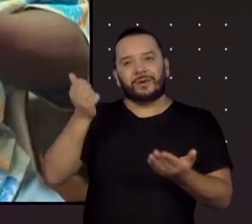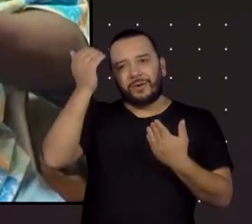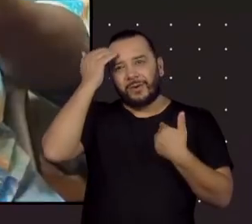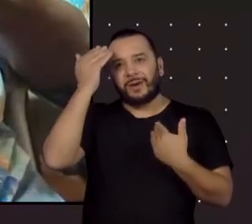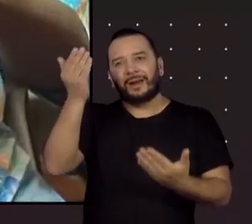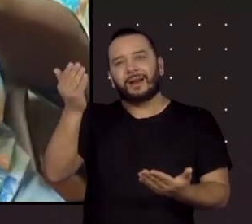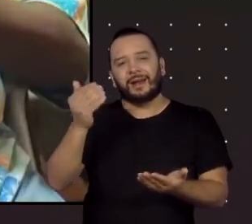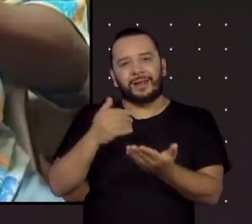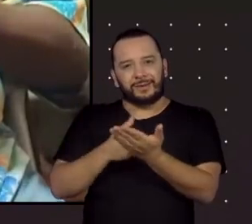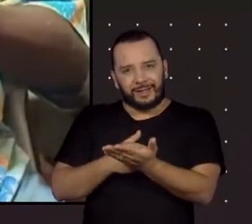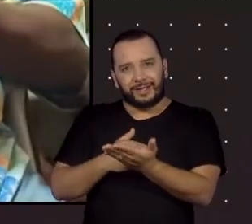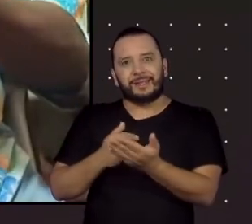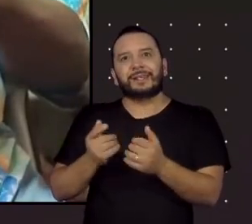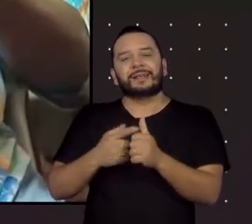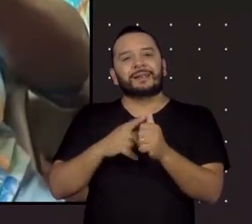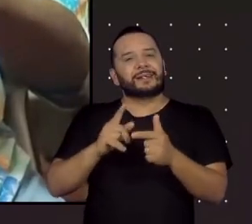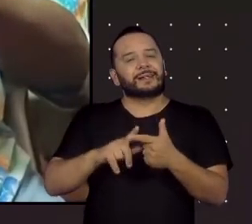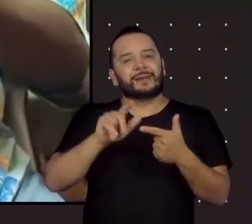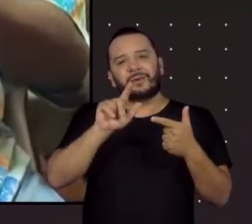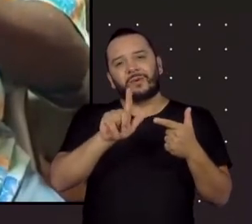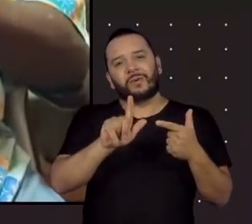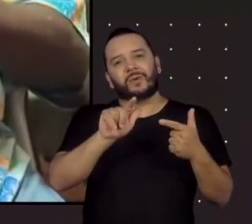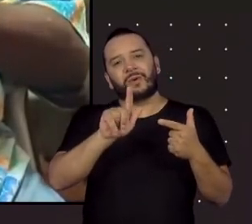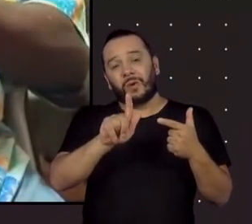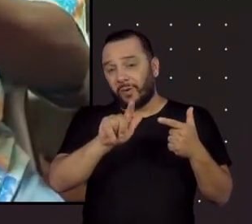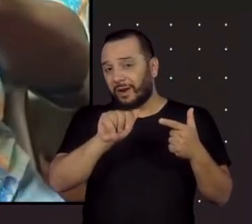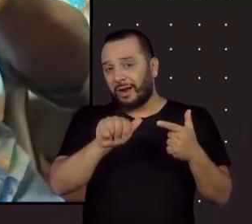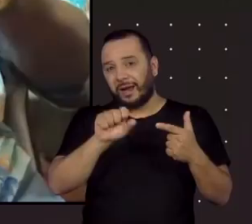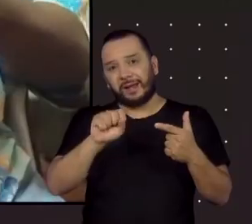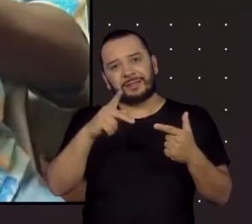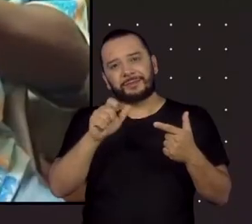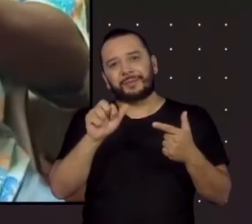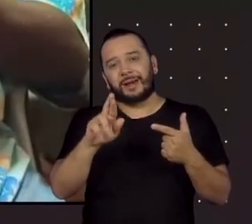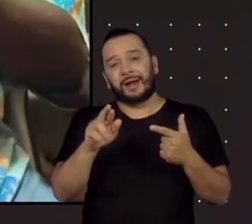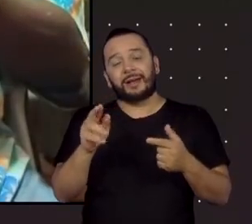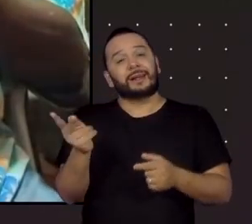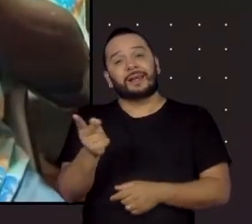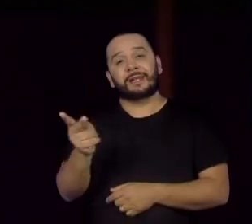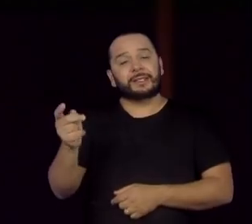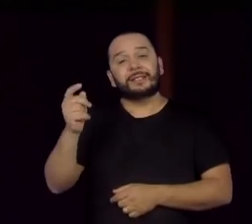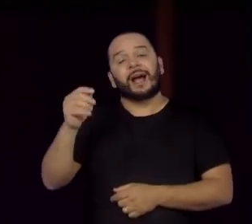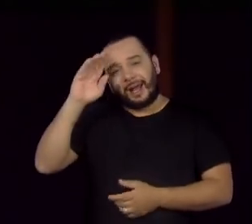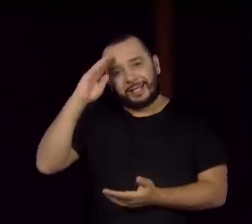Antônio Adolfo, a Tibério Gaspar, que não acharam que eu era maluco, né?